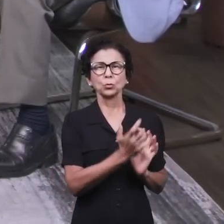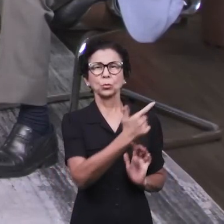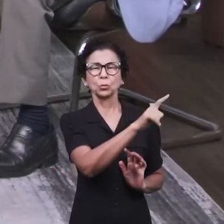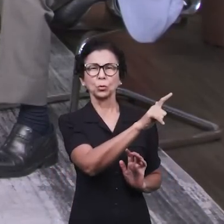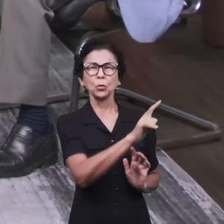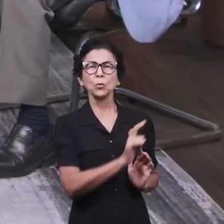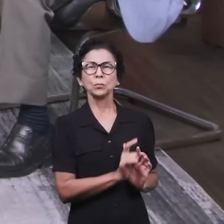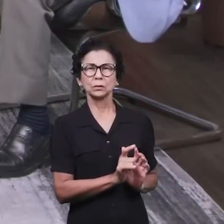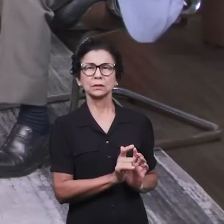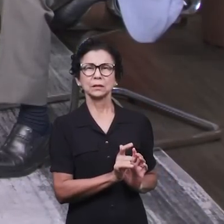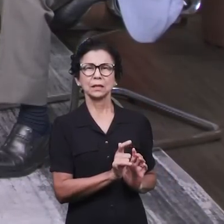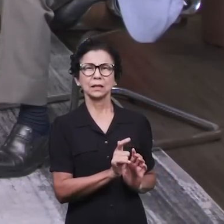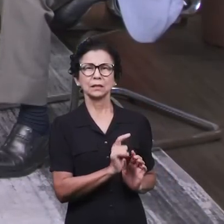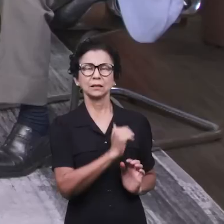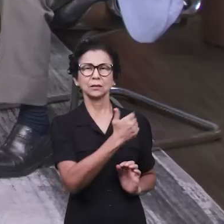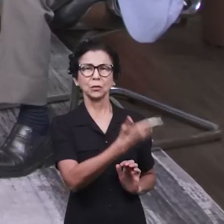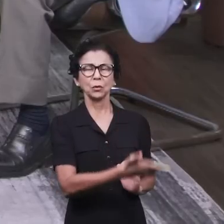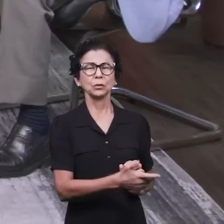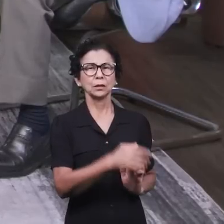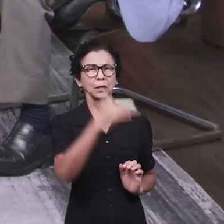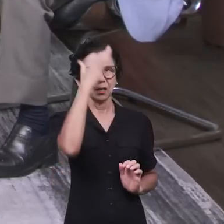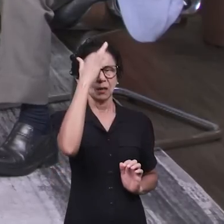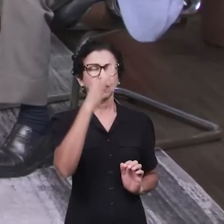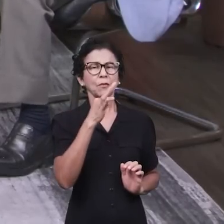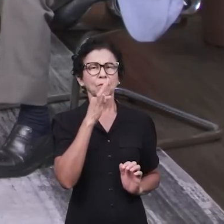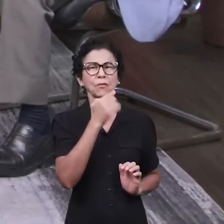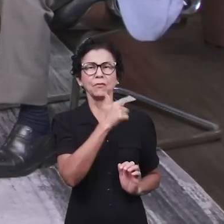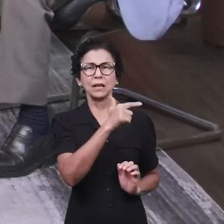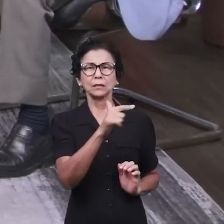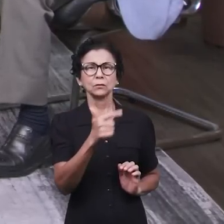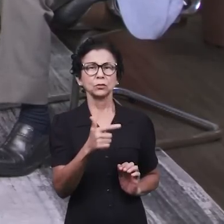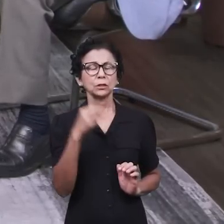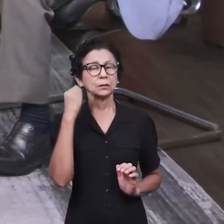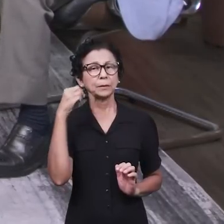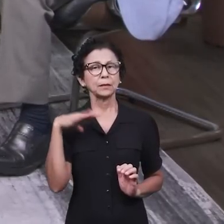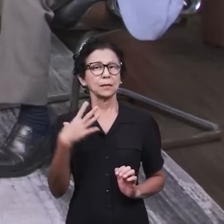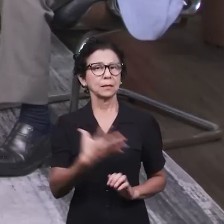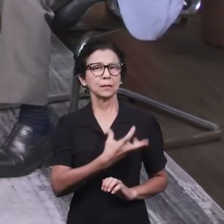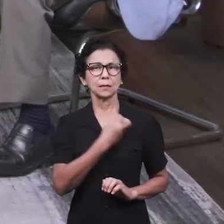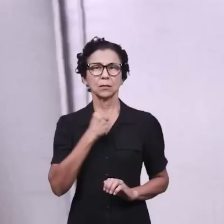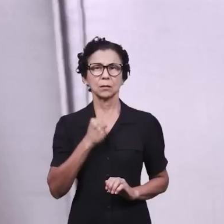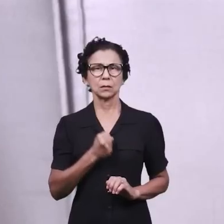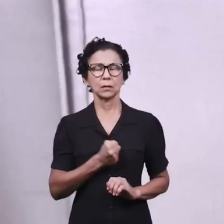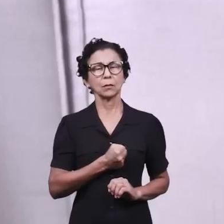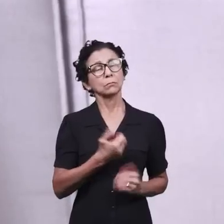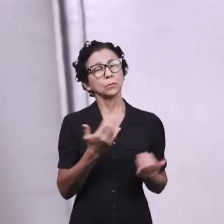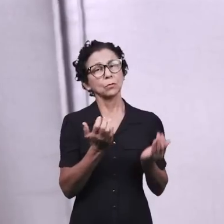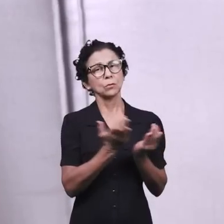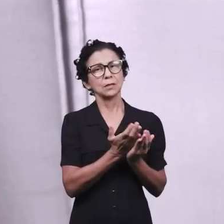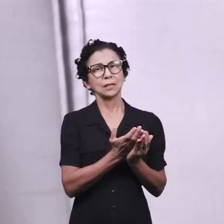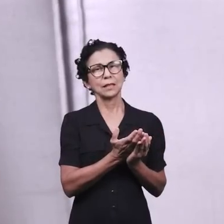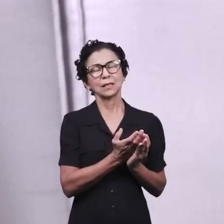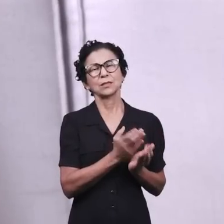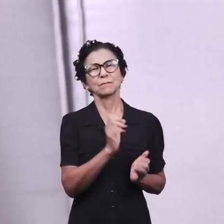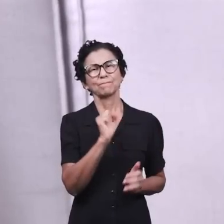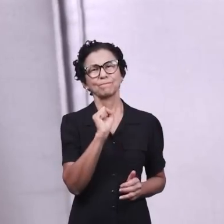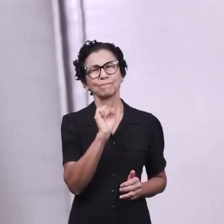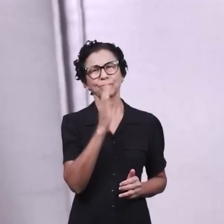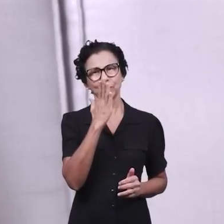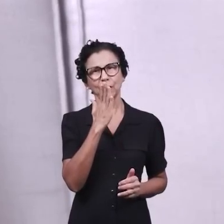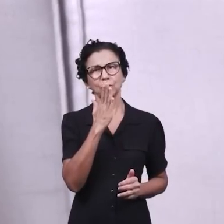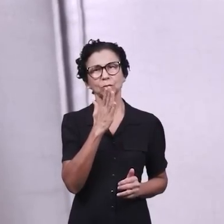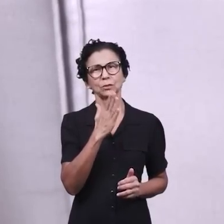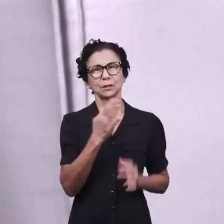mundo pagão, do mundo politeísta que existia e não tinham uma experiência ainda de salvação. Então, era chamado os maus crentes. E